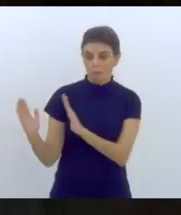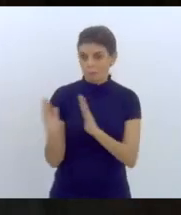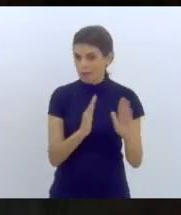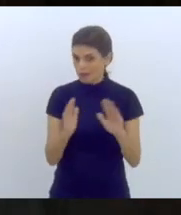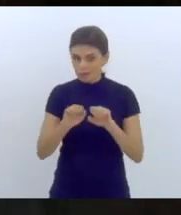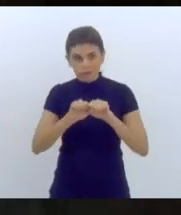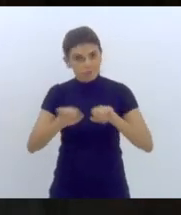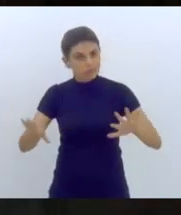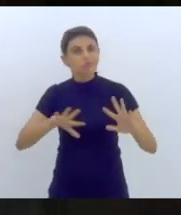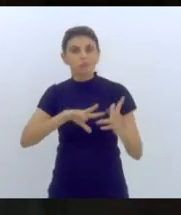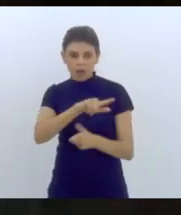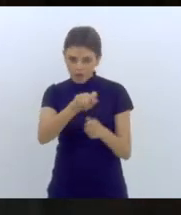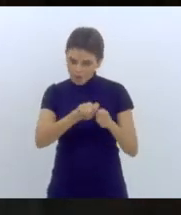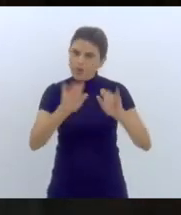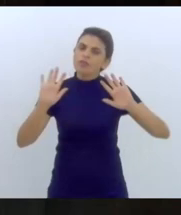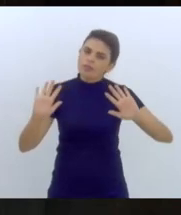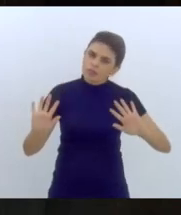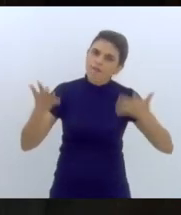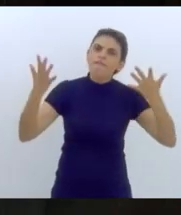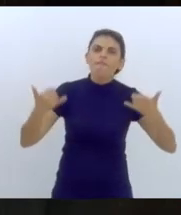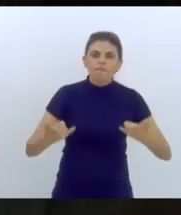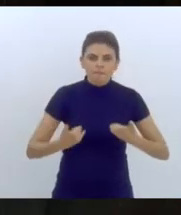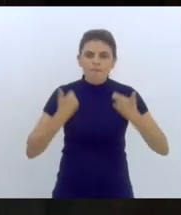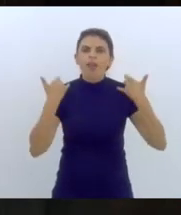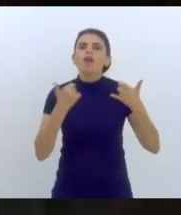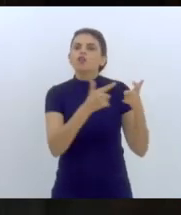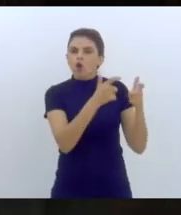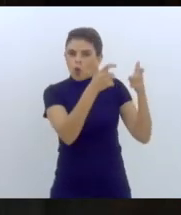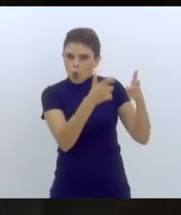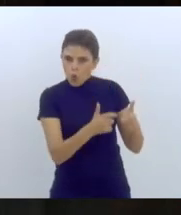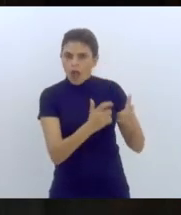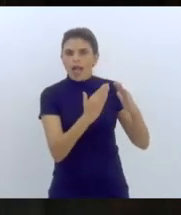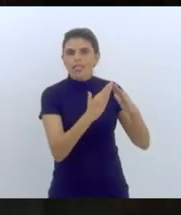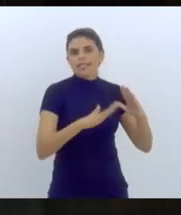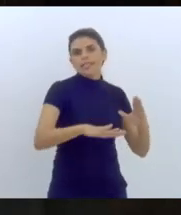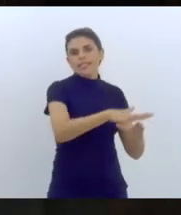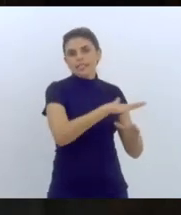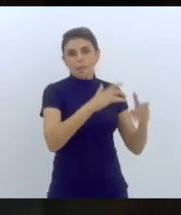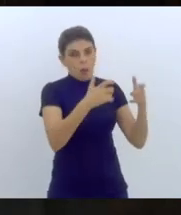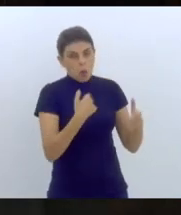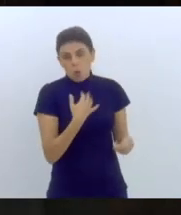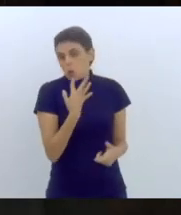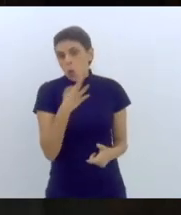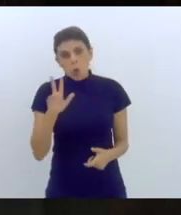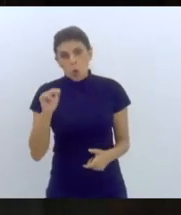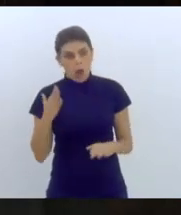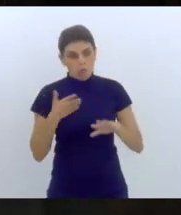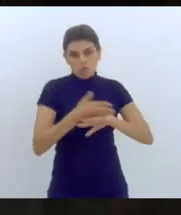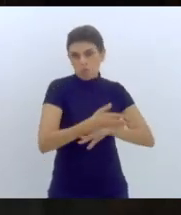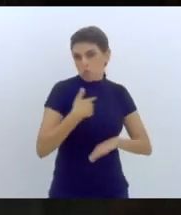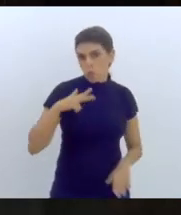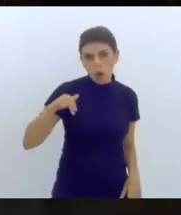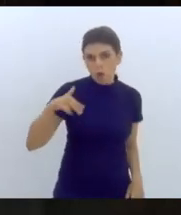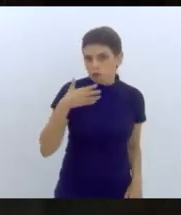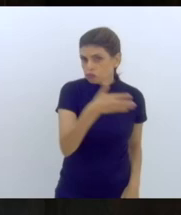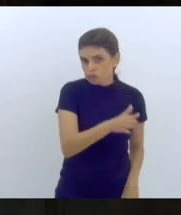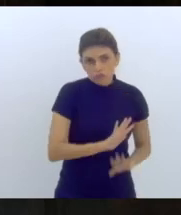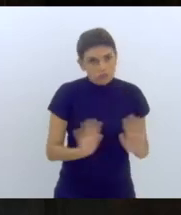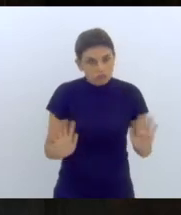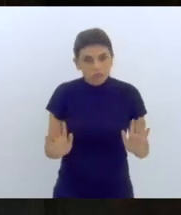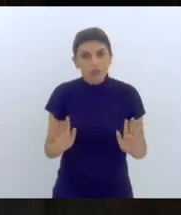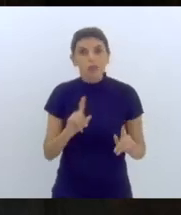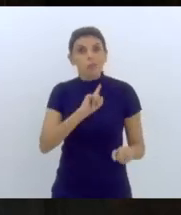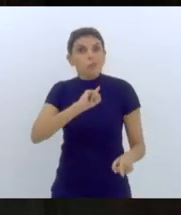pandemia, ele fez um evento lá nesse espaço dele, que eu não conheço, nunca fui, quando